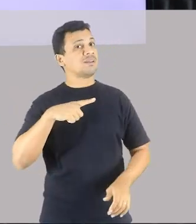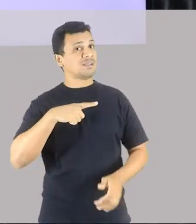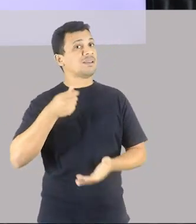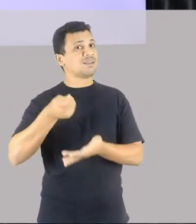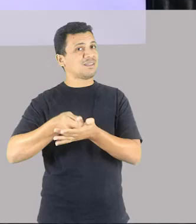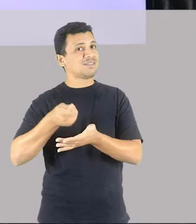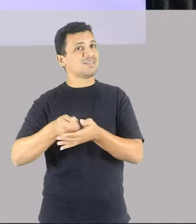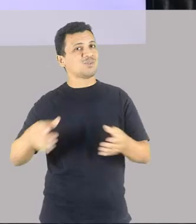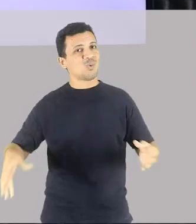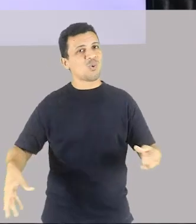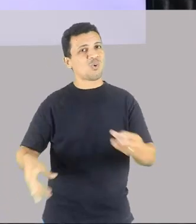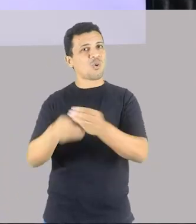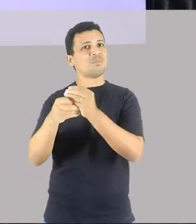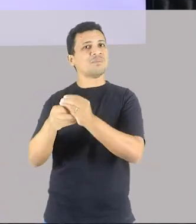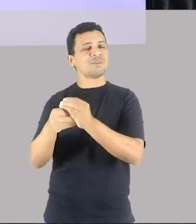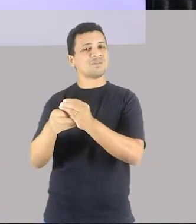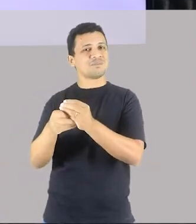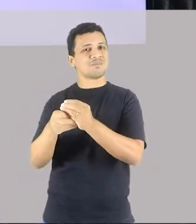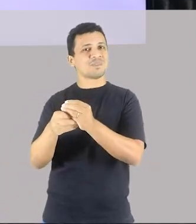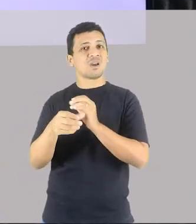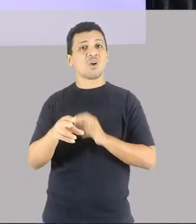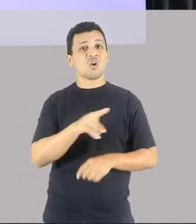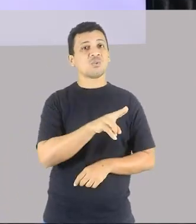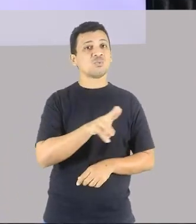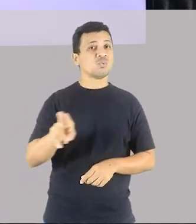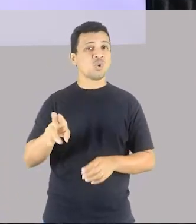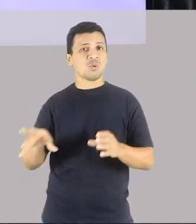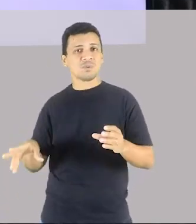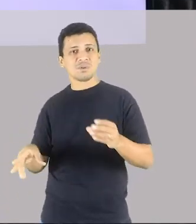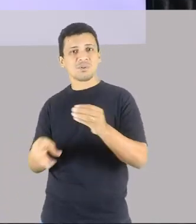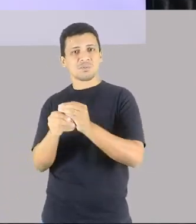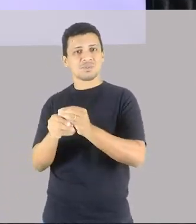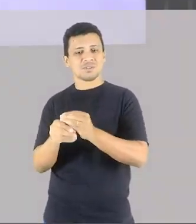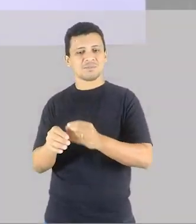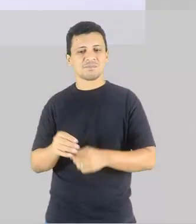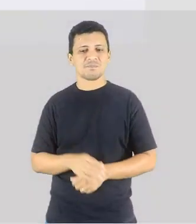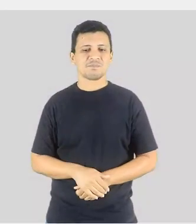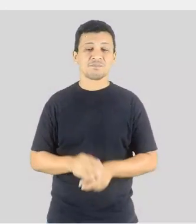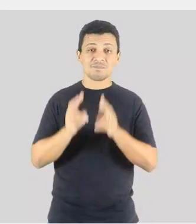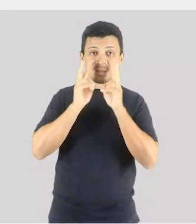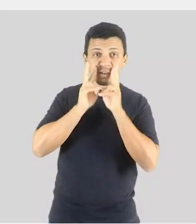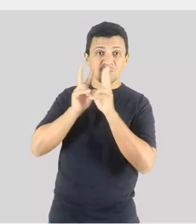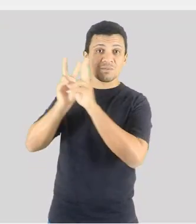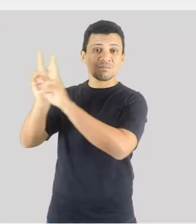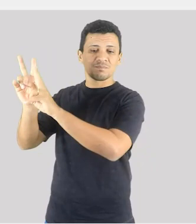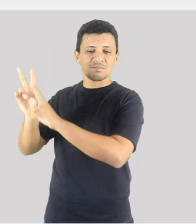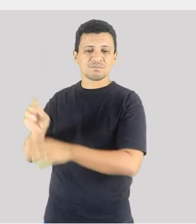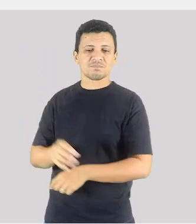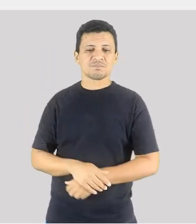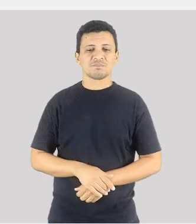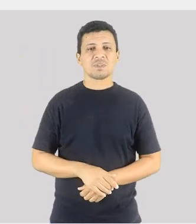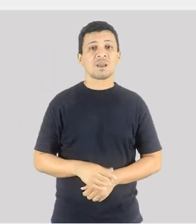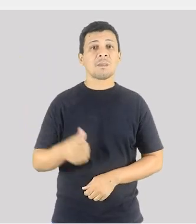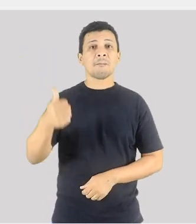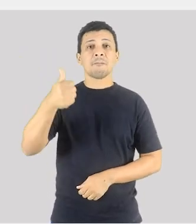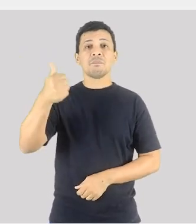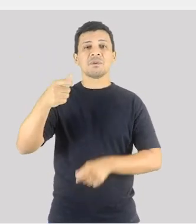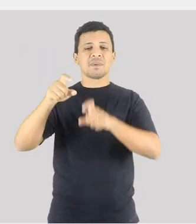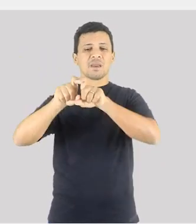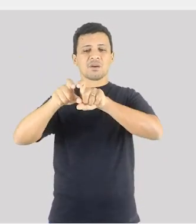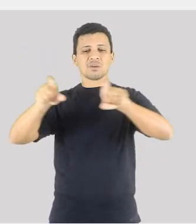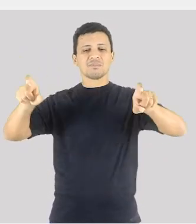um complemento, que vai ser o complemento do nome, complemento nominal. Olha só a primeira oração aqui.